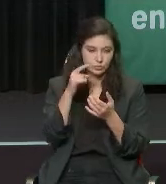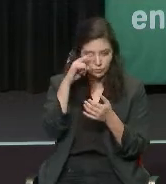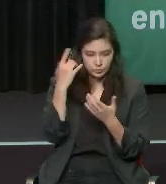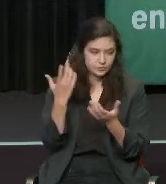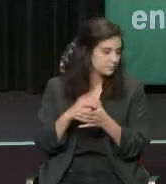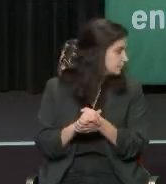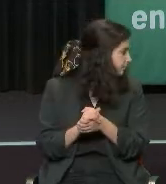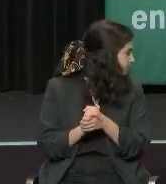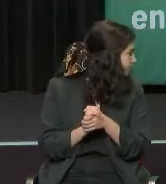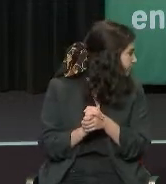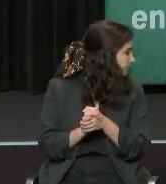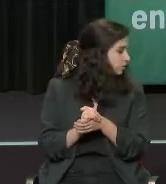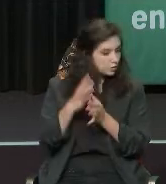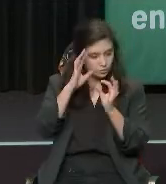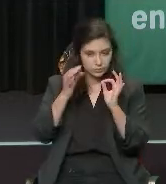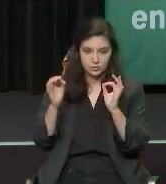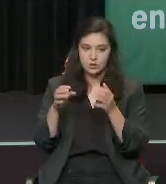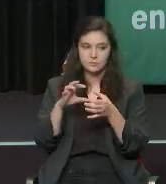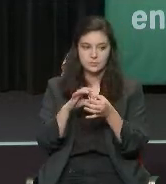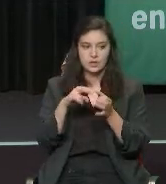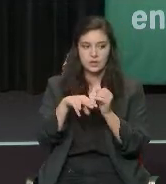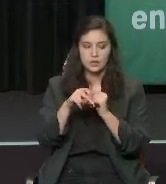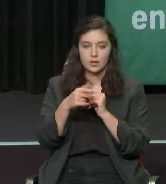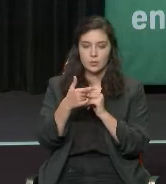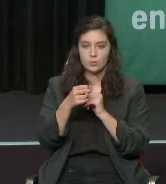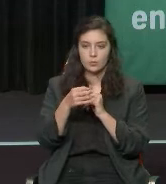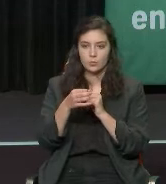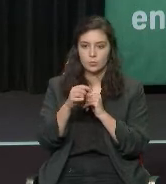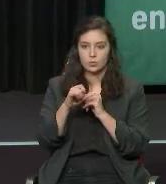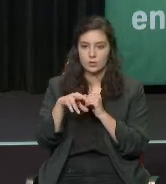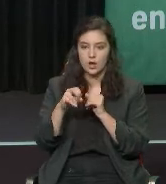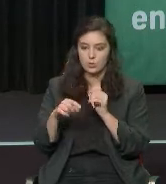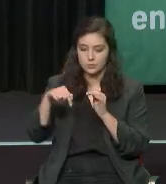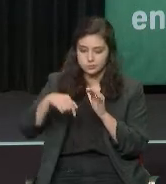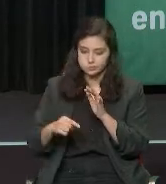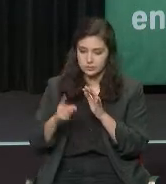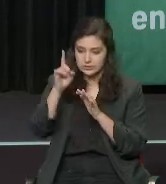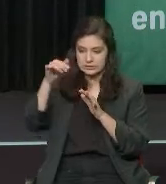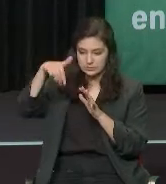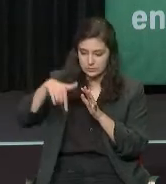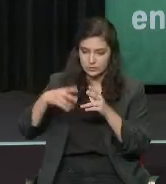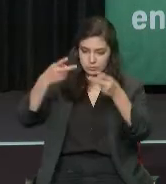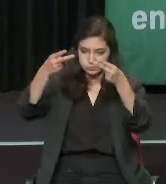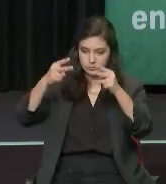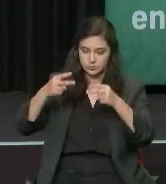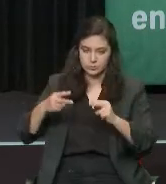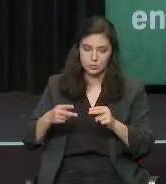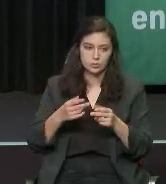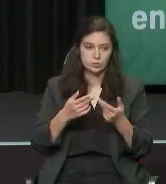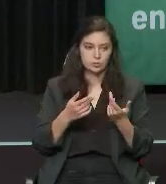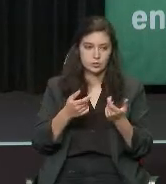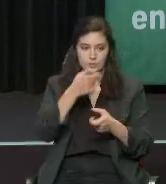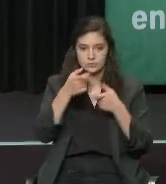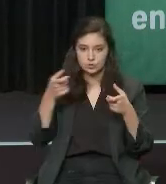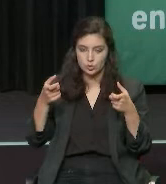difícil, numa lógica muito napoleónica, de cima para baixo, em que o cliente, o cidadão, contribuinte,